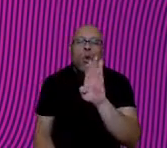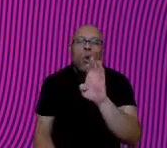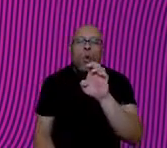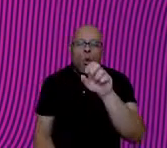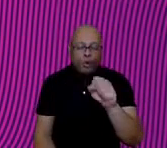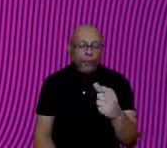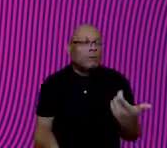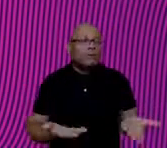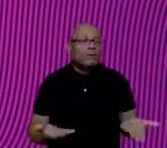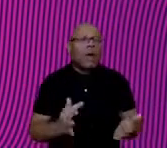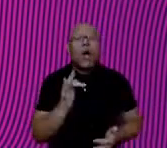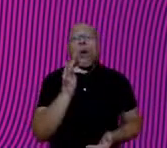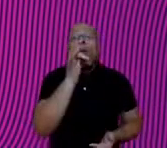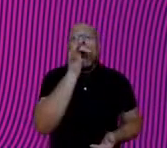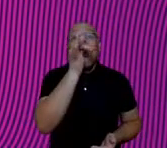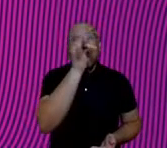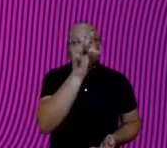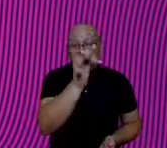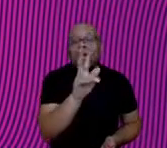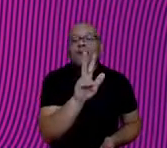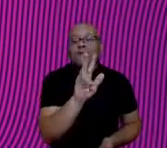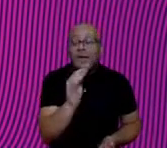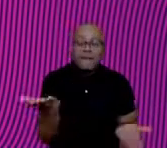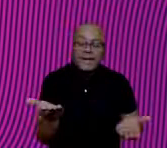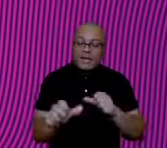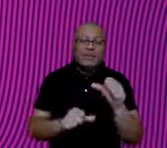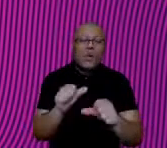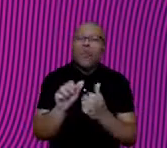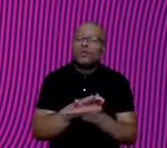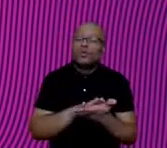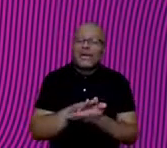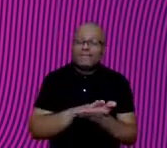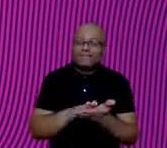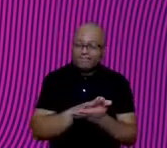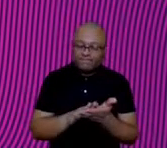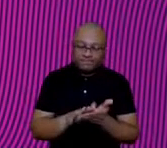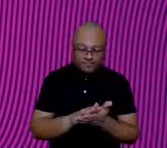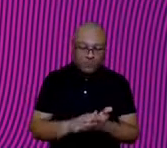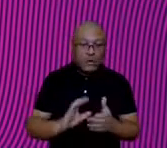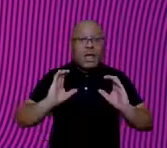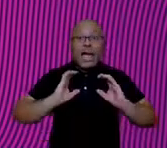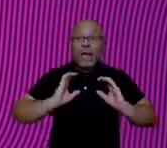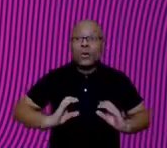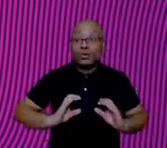mas por enquanto isso não muda a conduta do paciente.